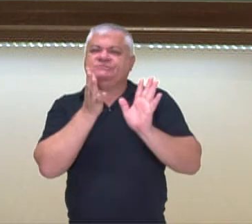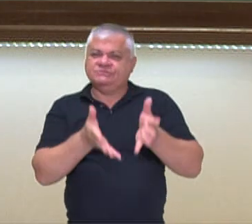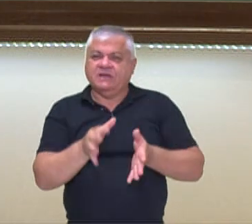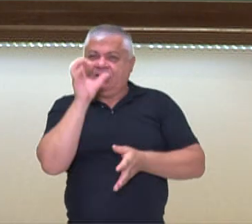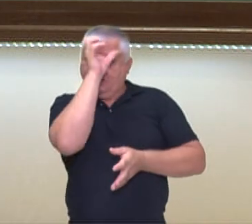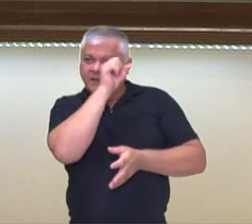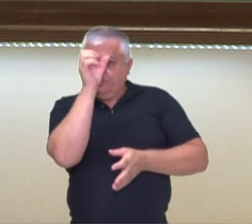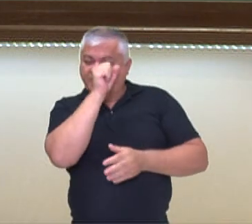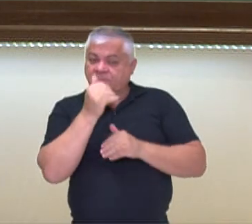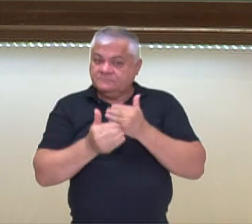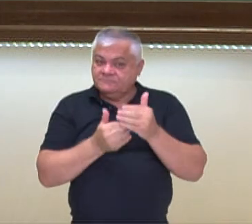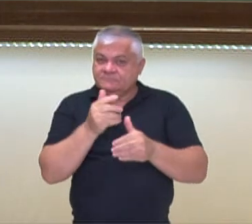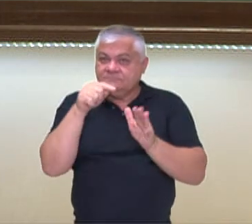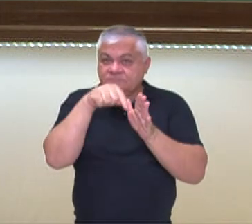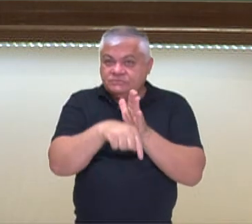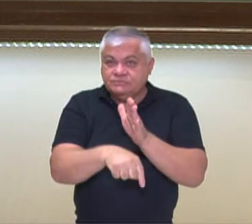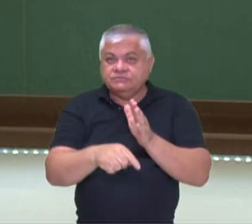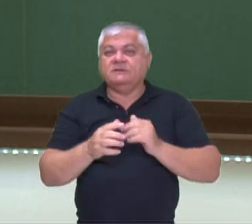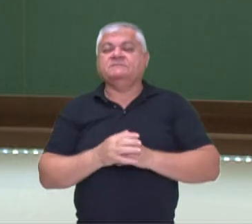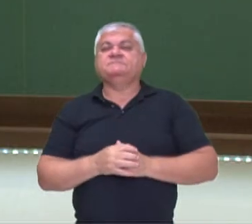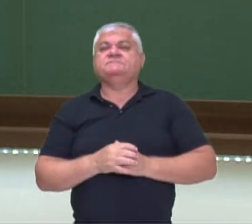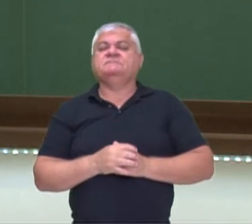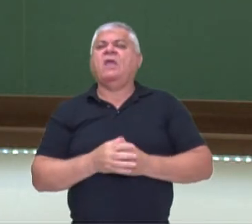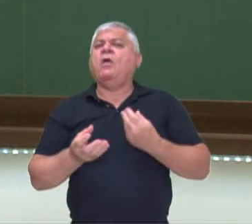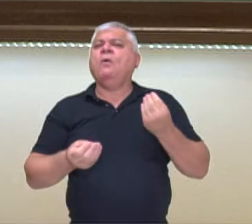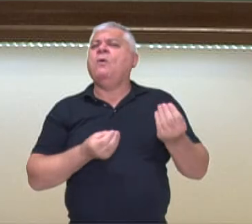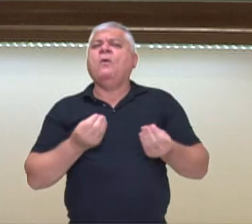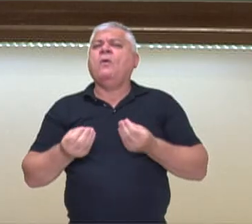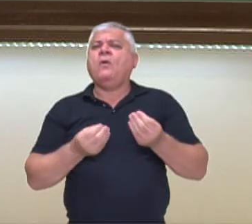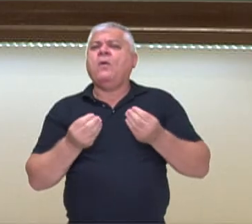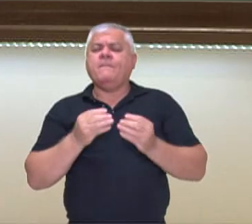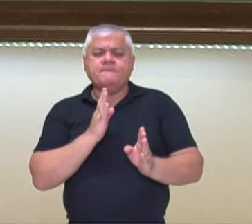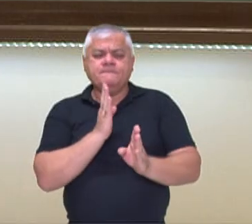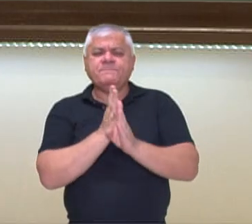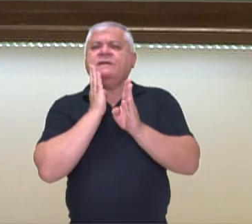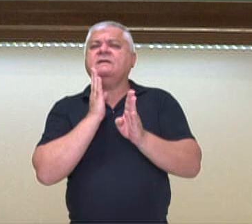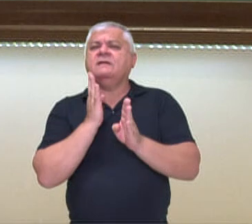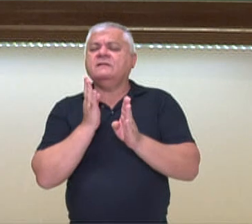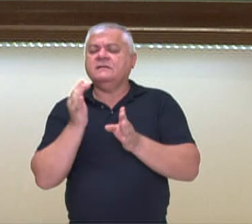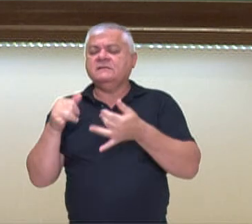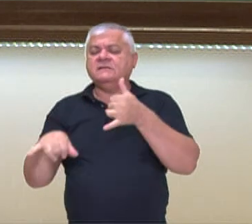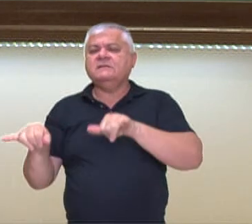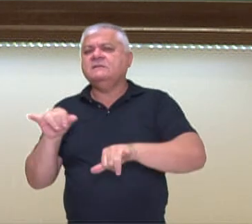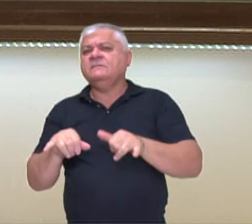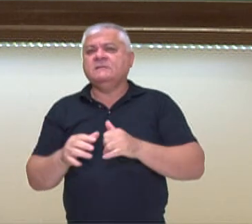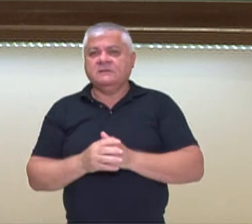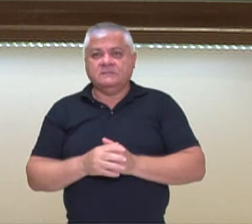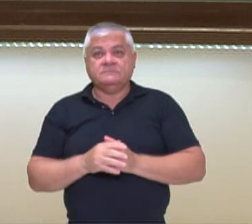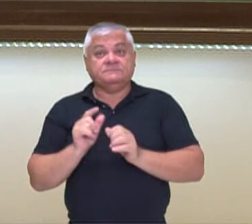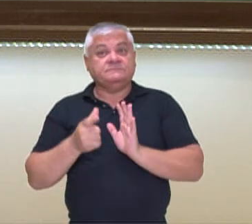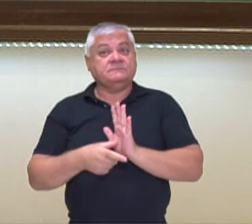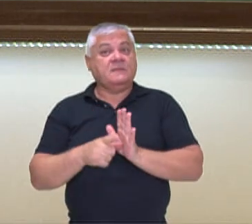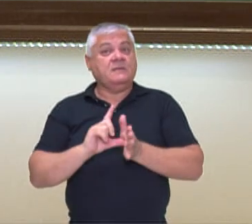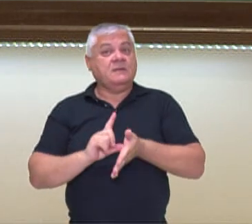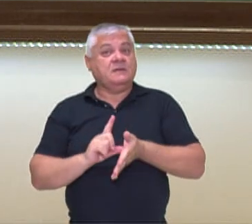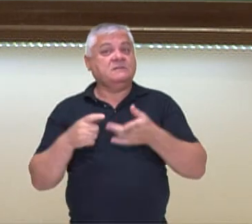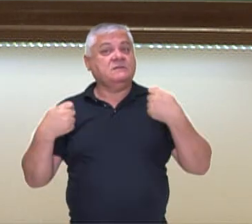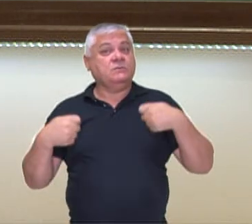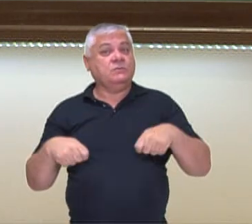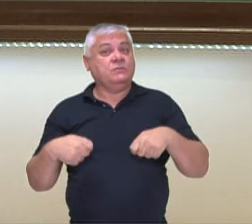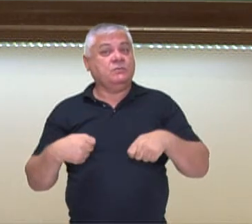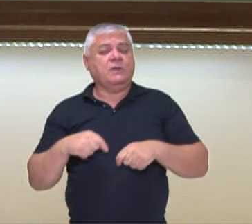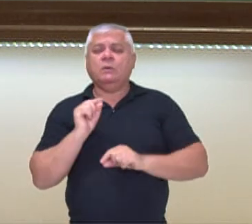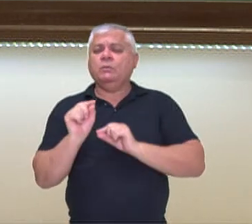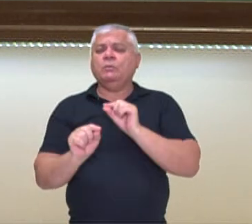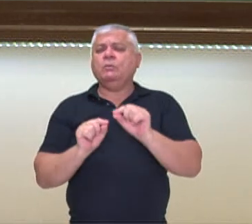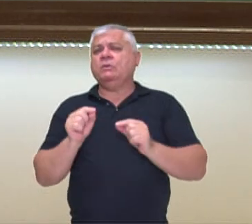ok? E aí, como que nós identificamos uma reação química? E antes da gente ver isso, o que vem